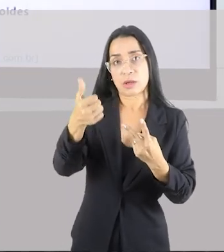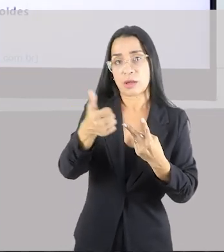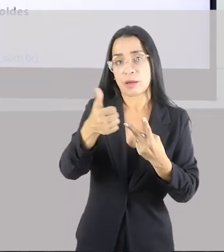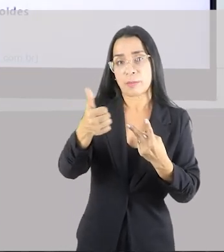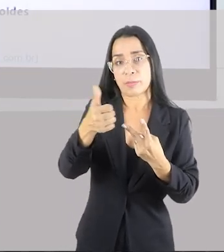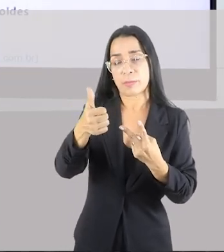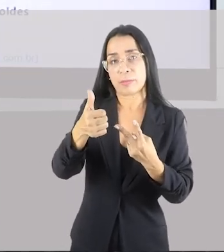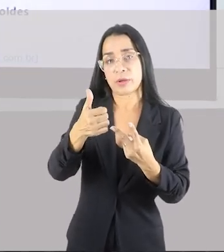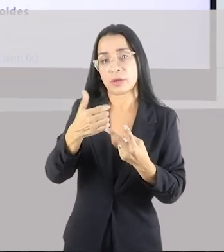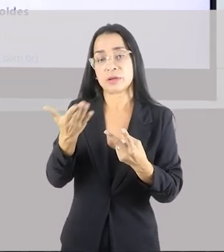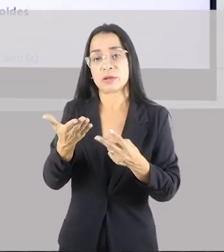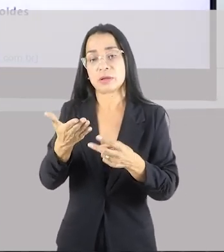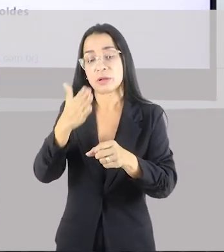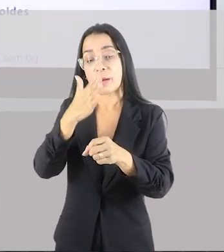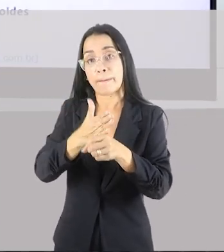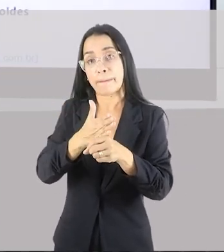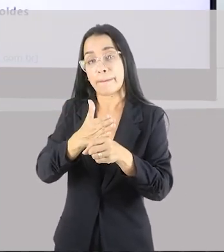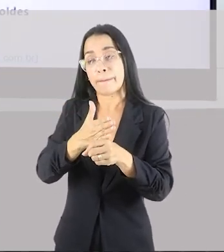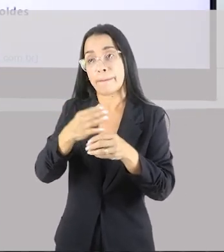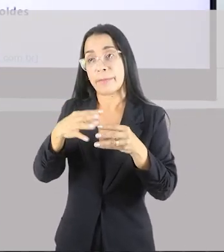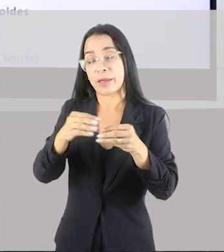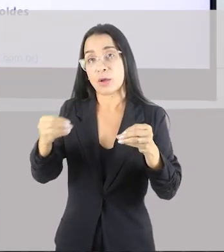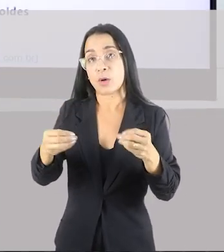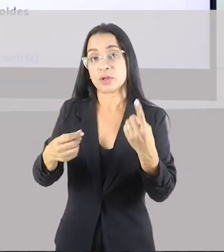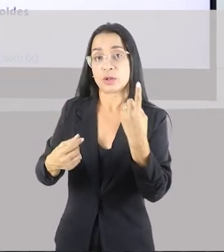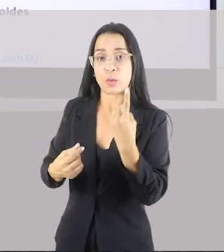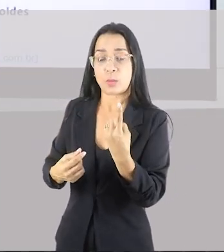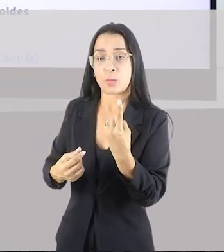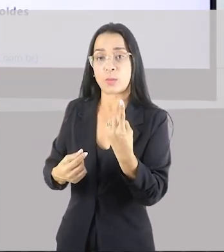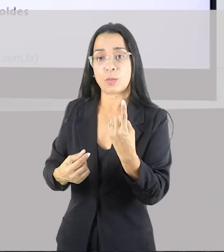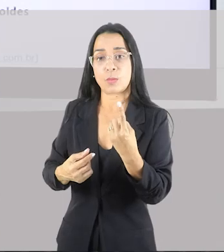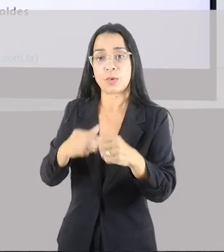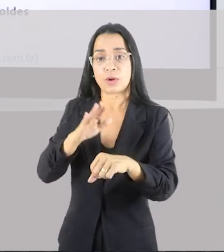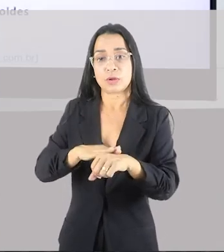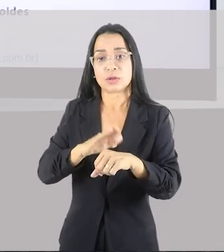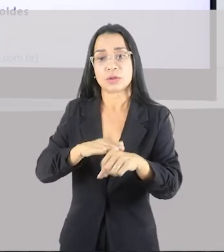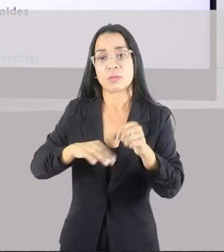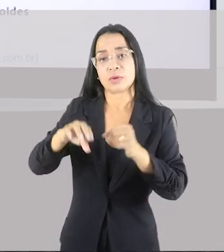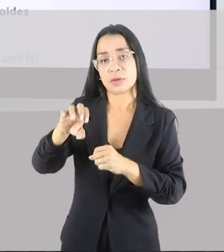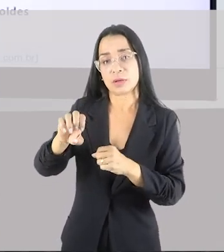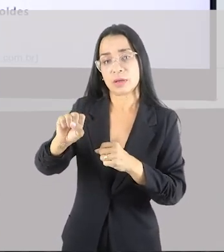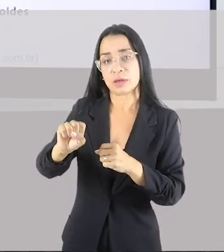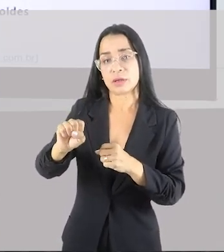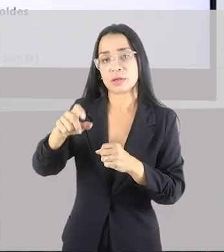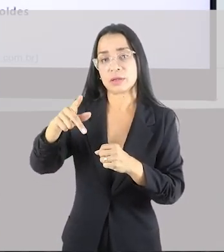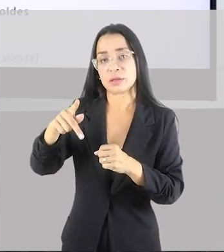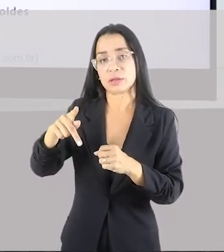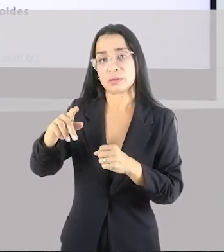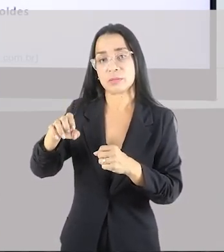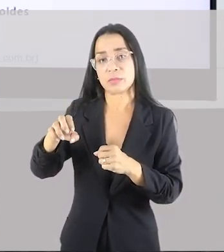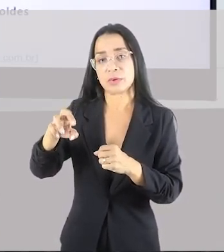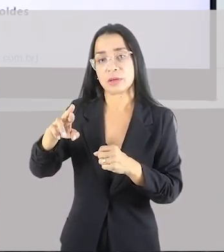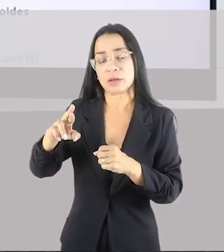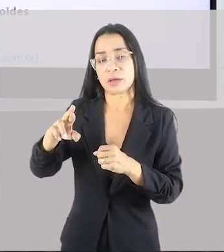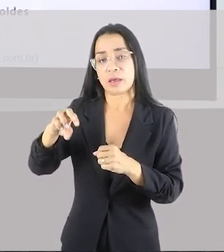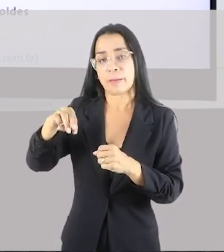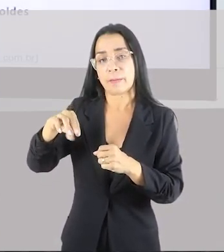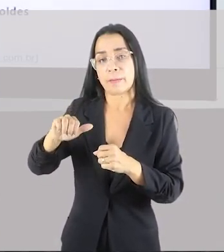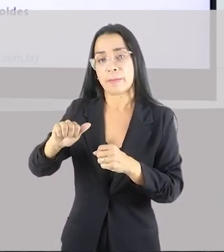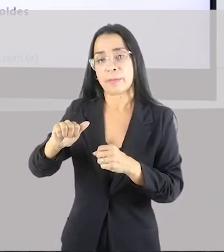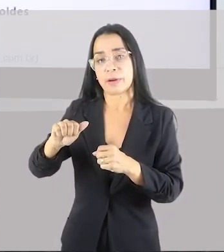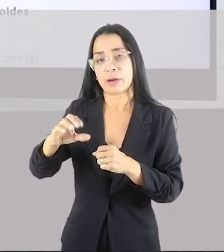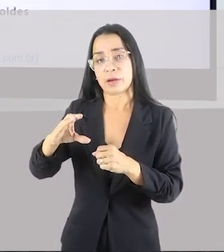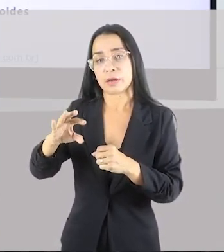que passa pela meiose 1, a gente vai chamar ela de espermatócito primário, tá? Cito, você sabe